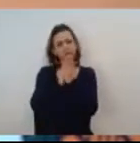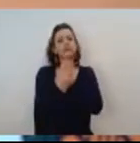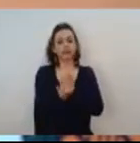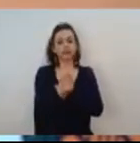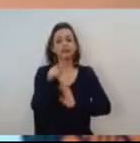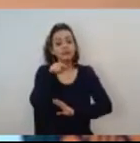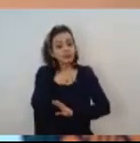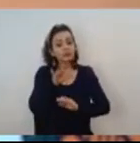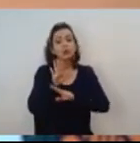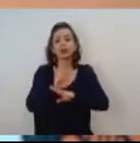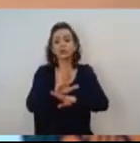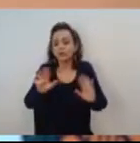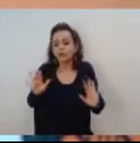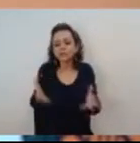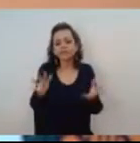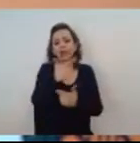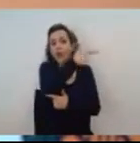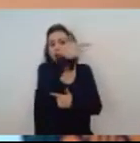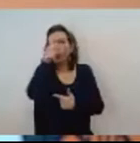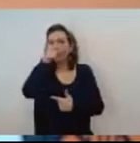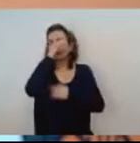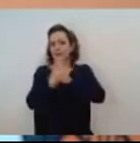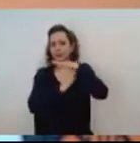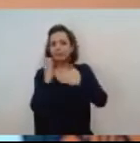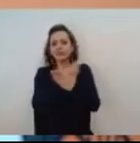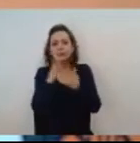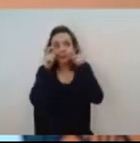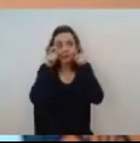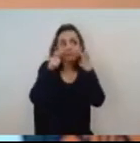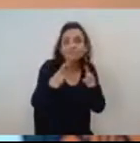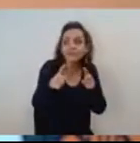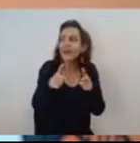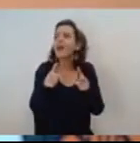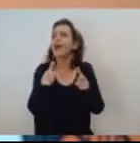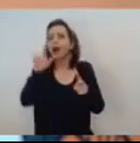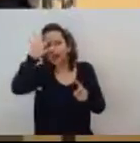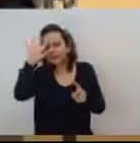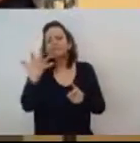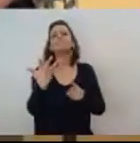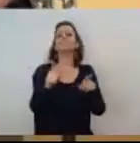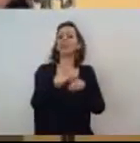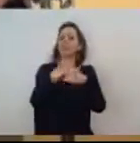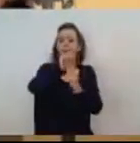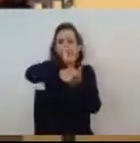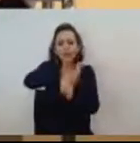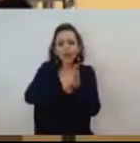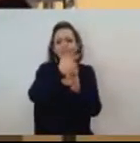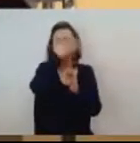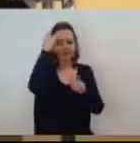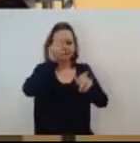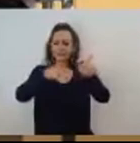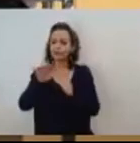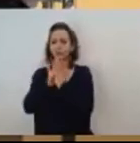é claro os nossos colegas né Eu não sei quando você chegou na área mas é talvez você não esperava ter uma pessoa